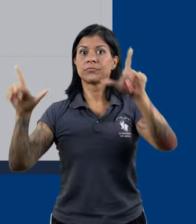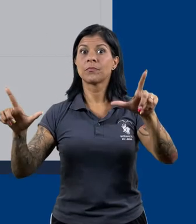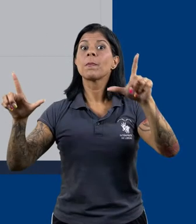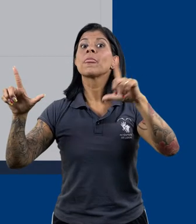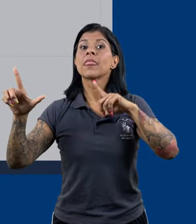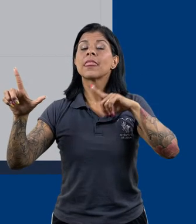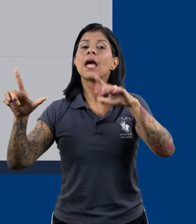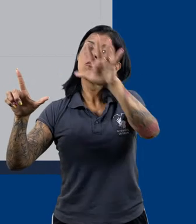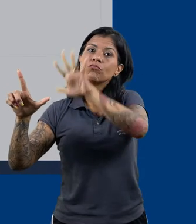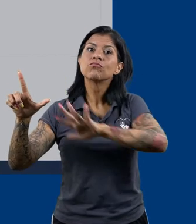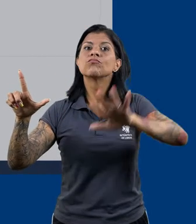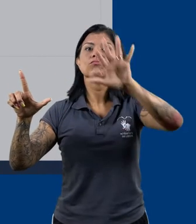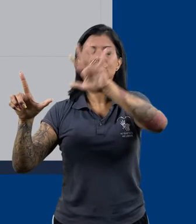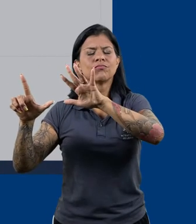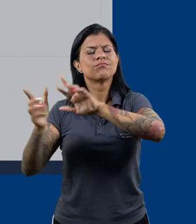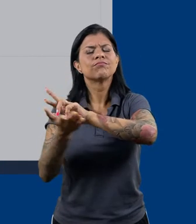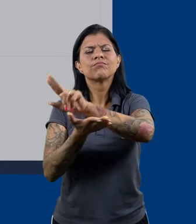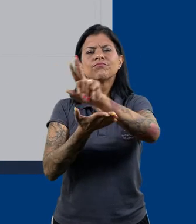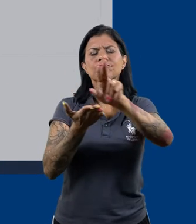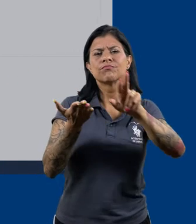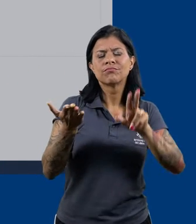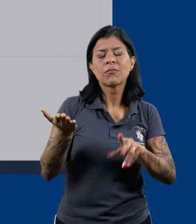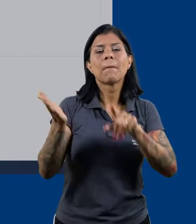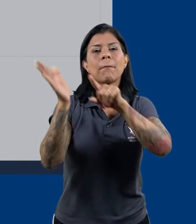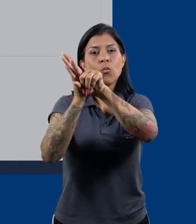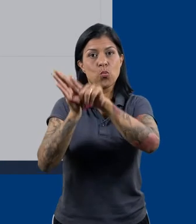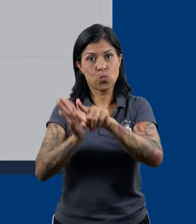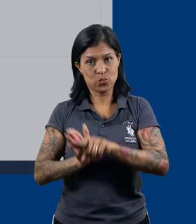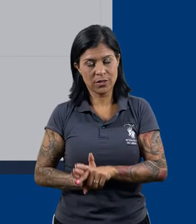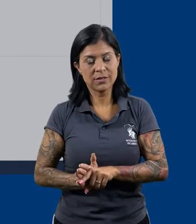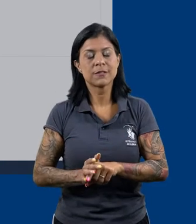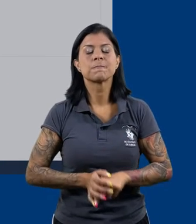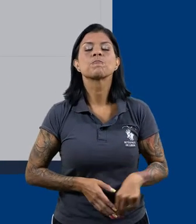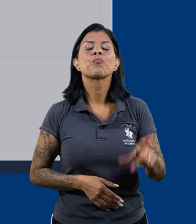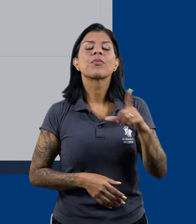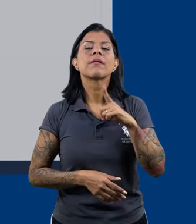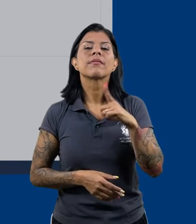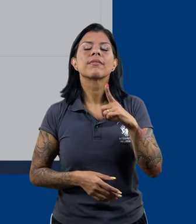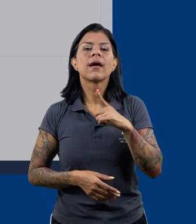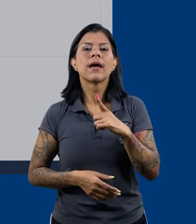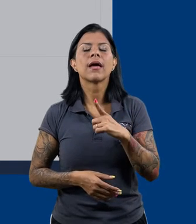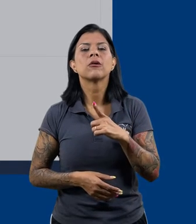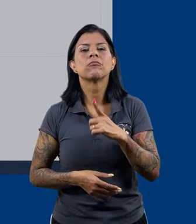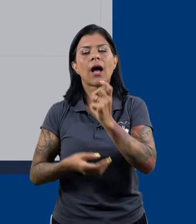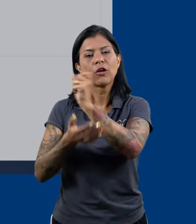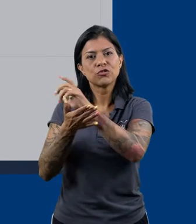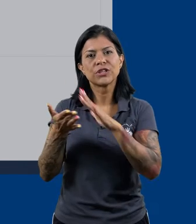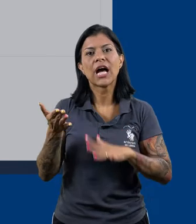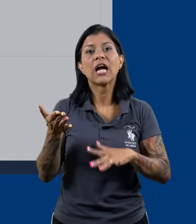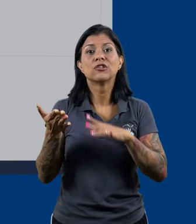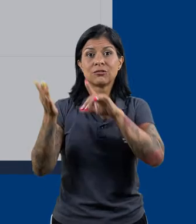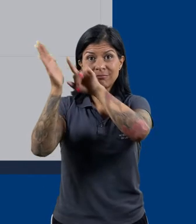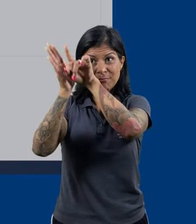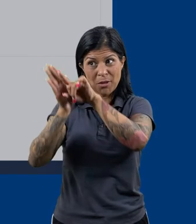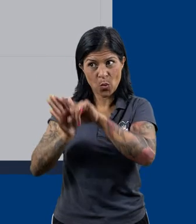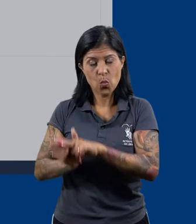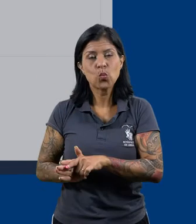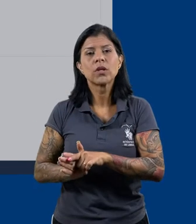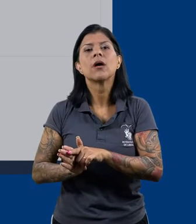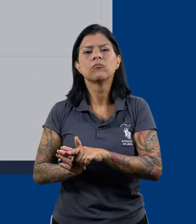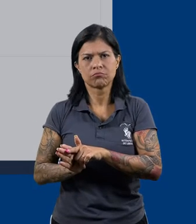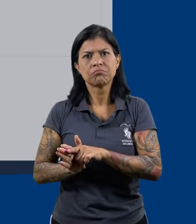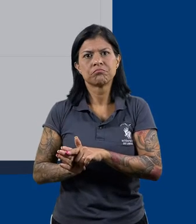temos acesso a um painel com os diversos tipos de questão que a atividade questionário oferece.